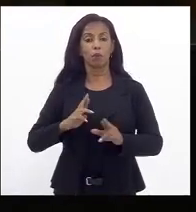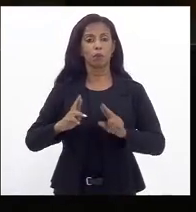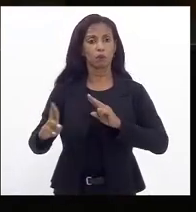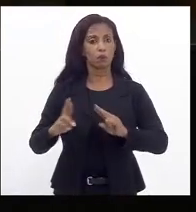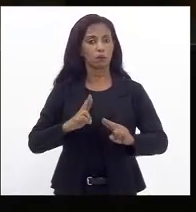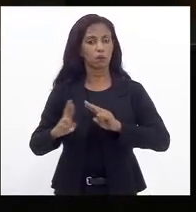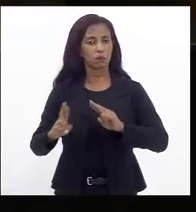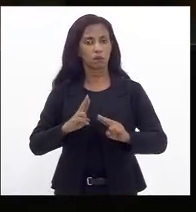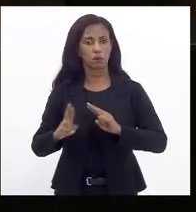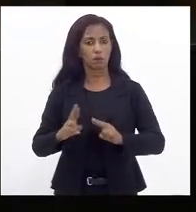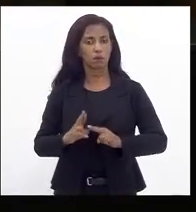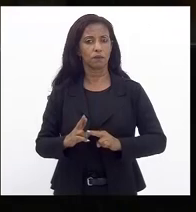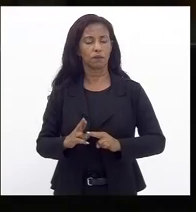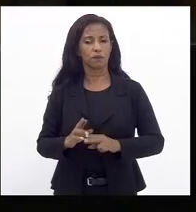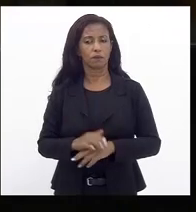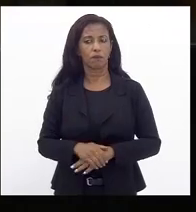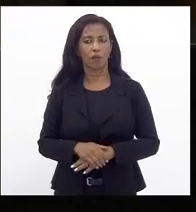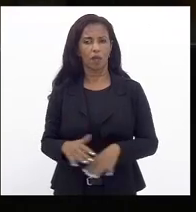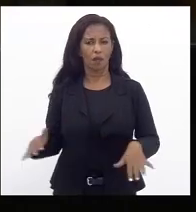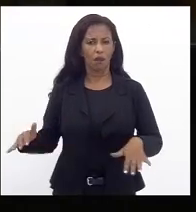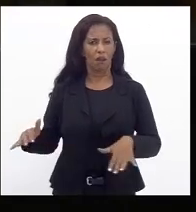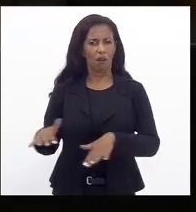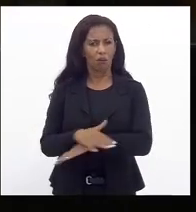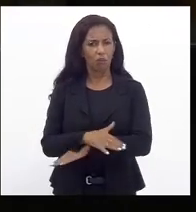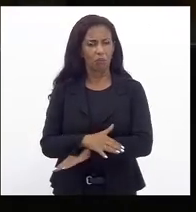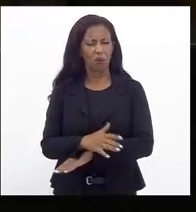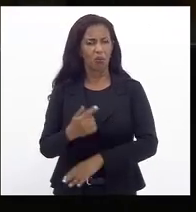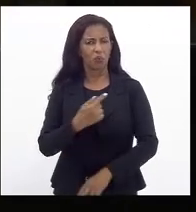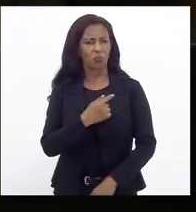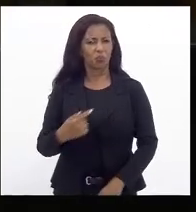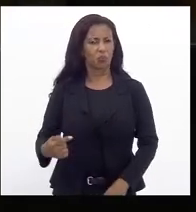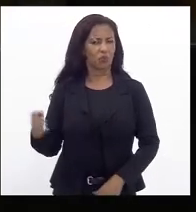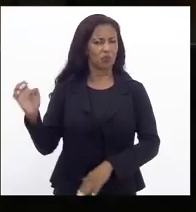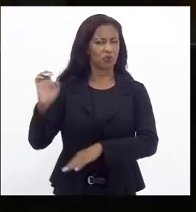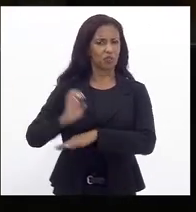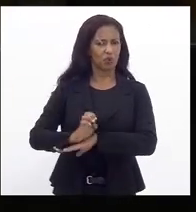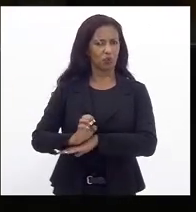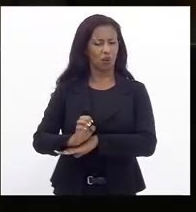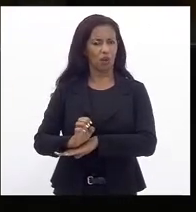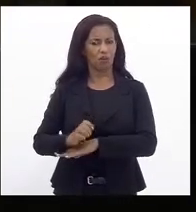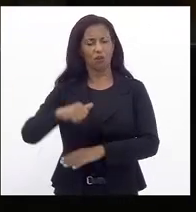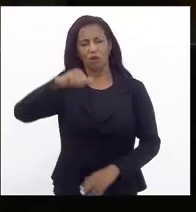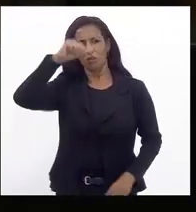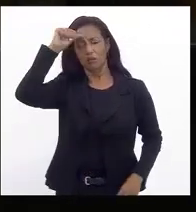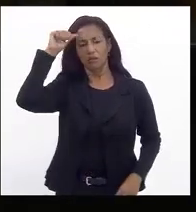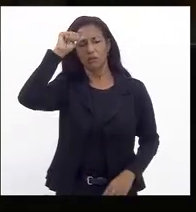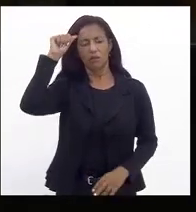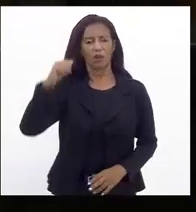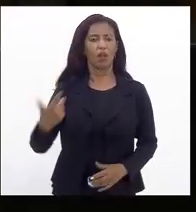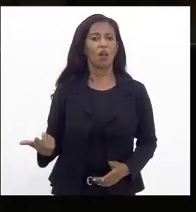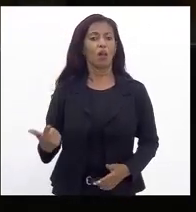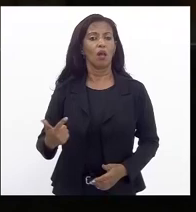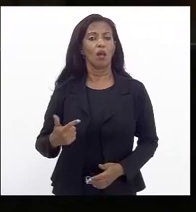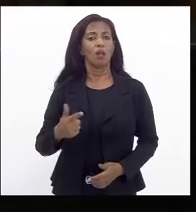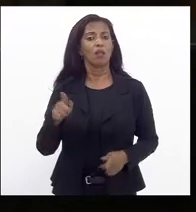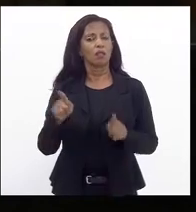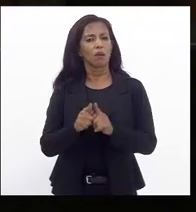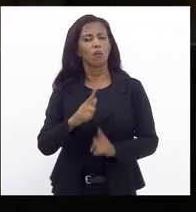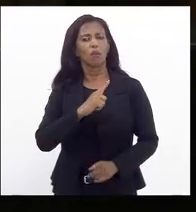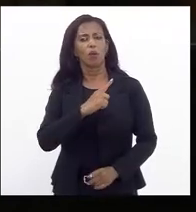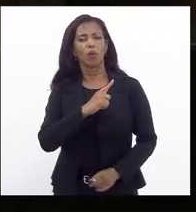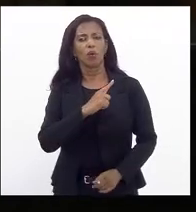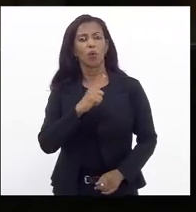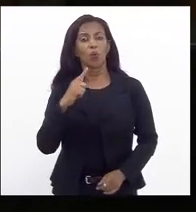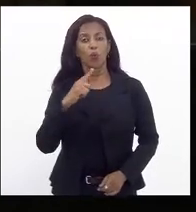relação à subserviência do governo estadual do governo do Cláudio Castro ao governo federal